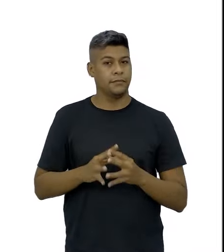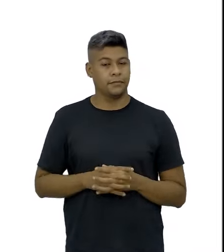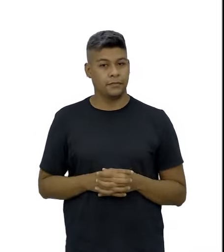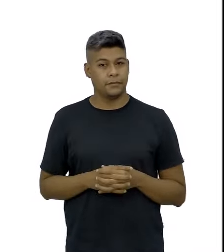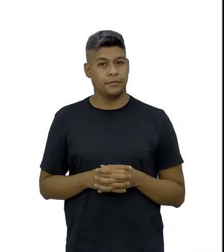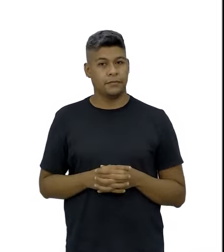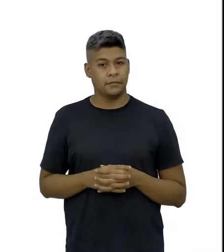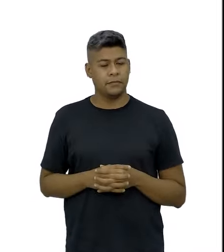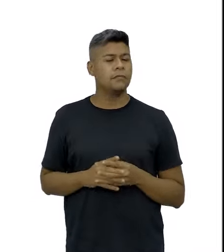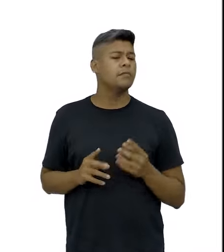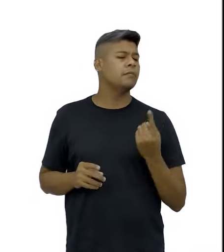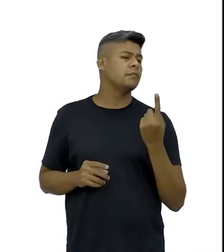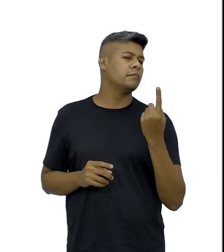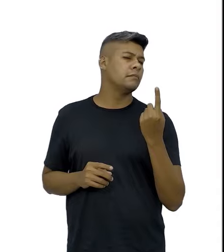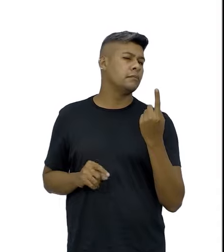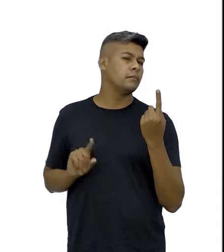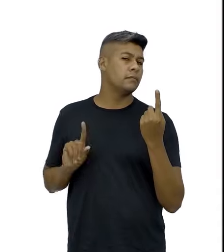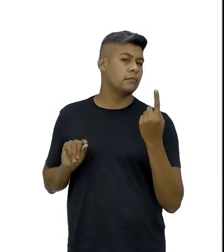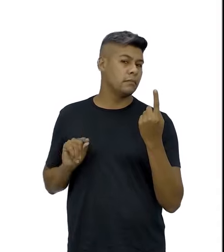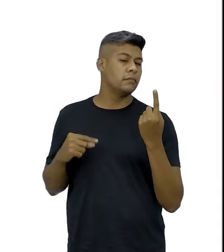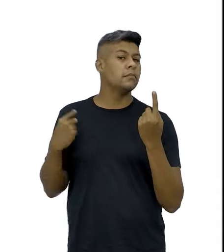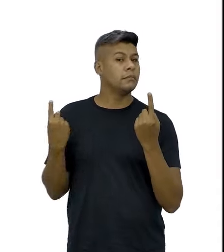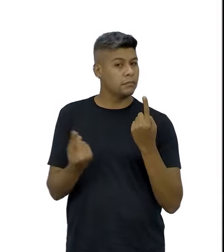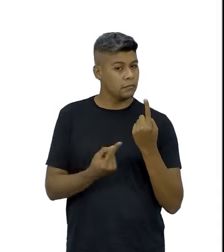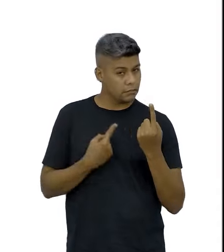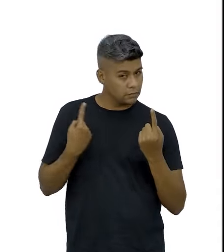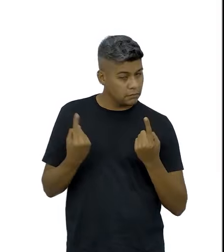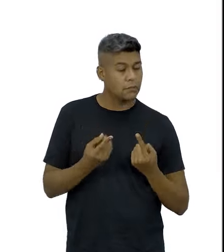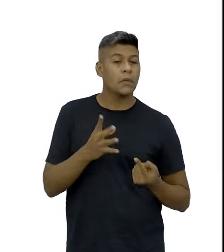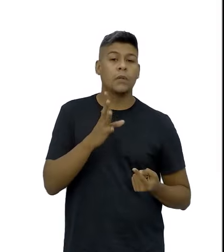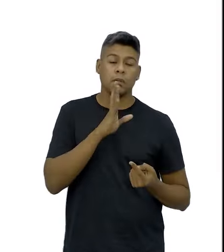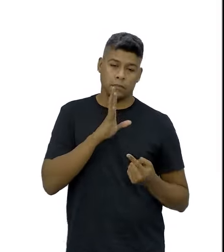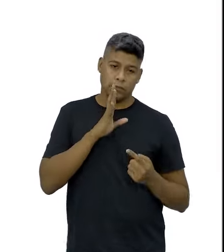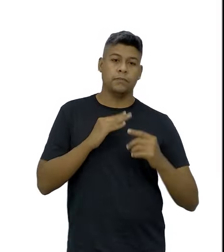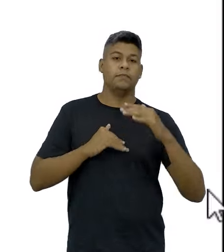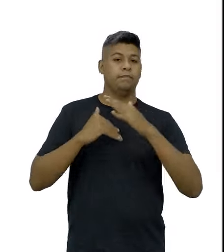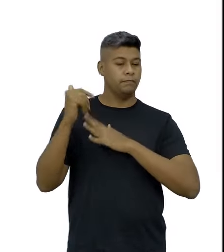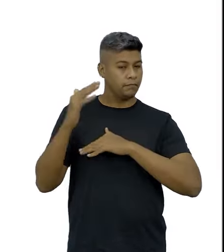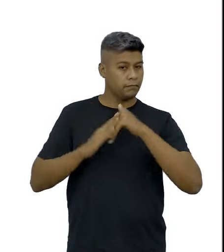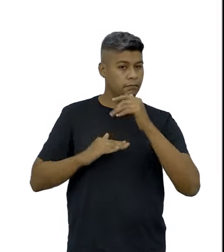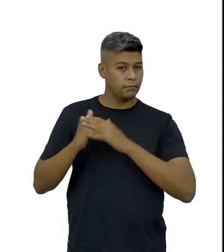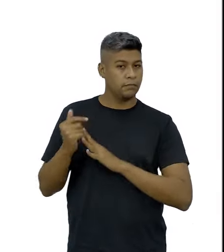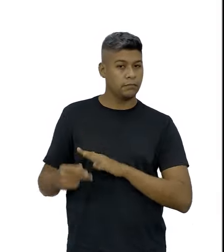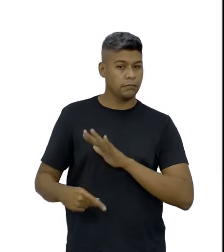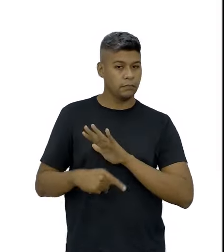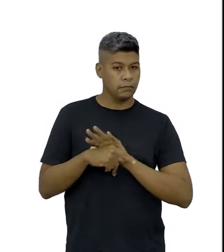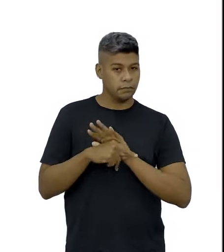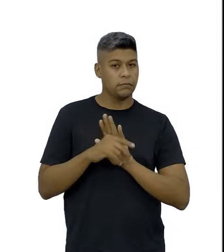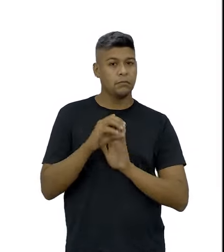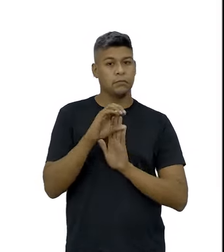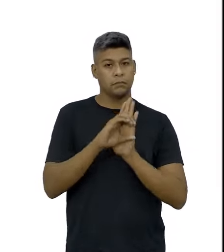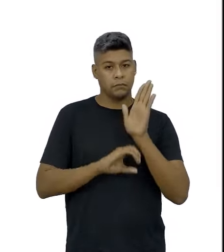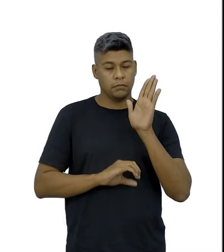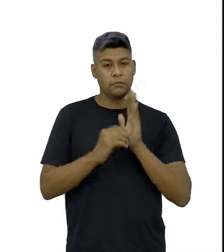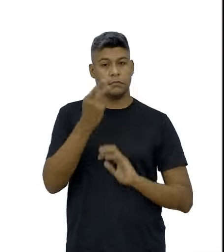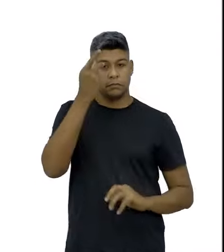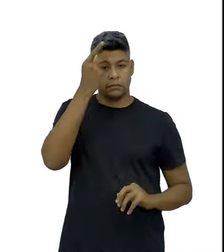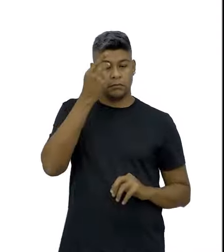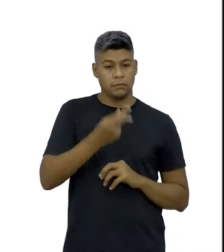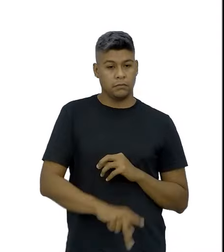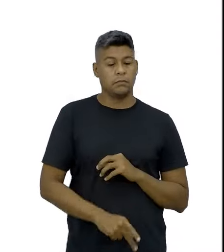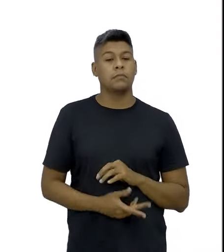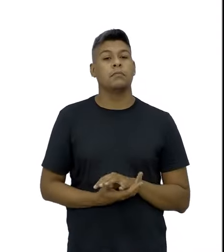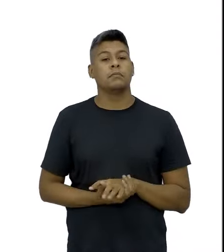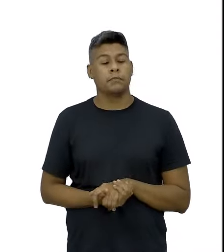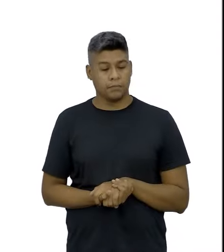E, primeiro momento, nós iremos conhecer as habilidades essenciais do currículo paulista,